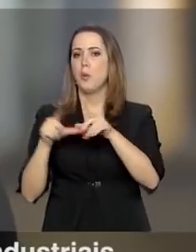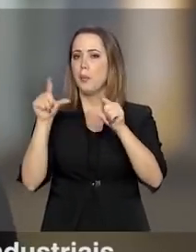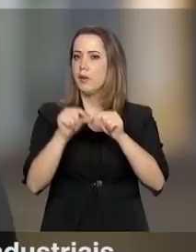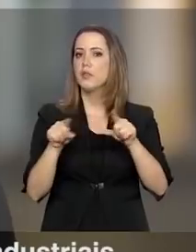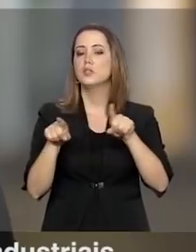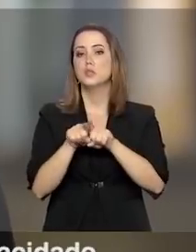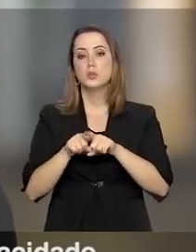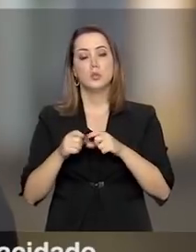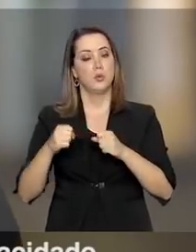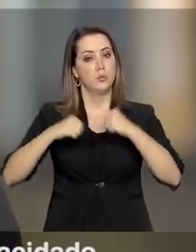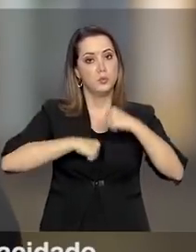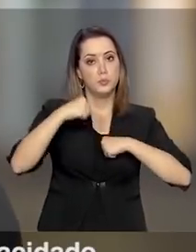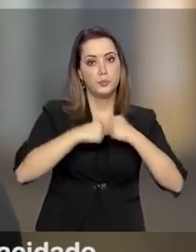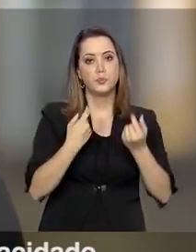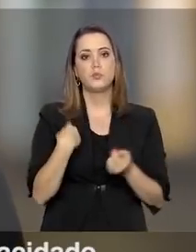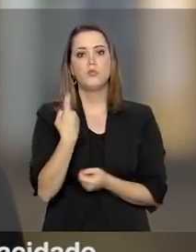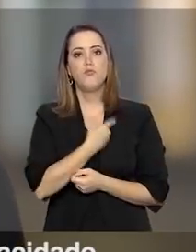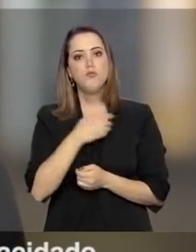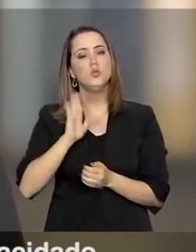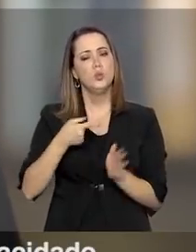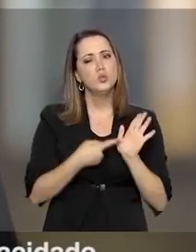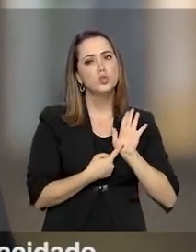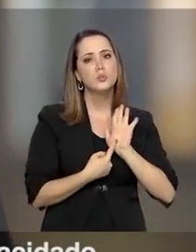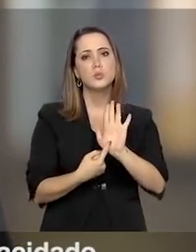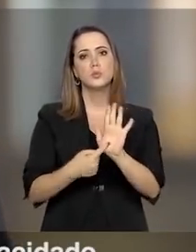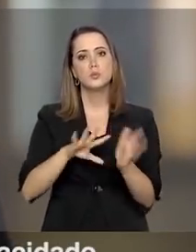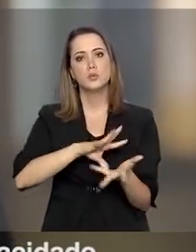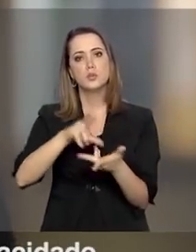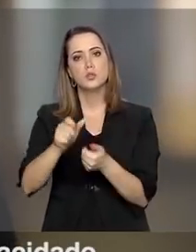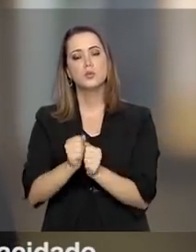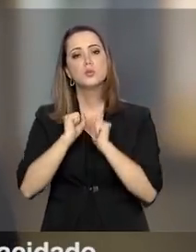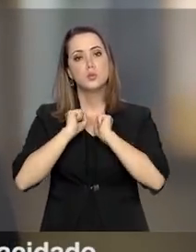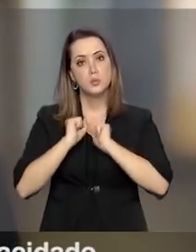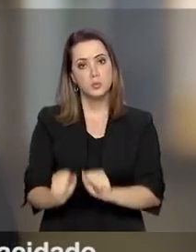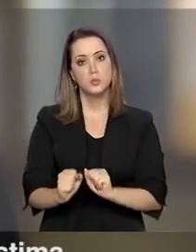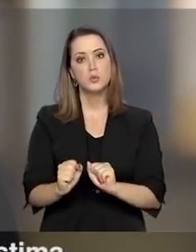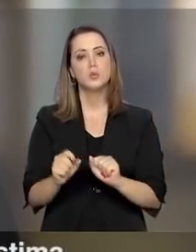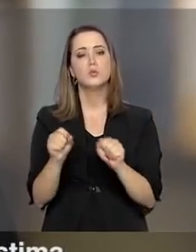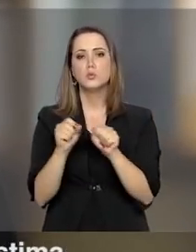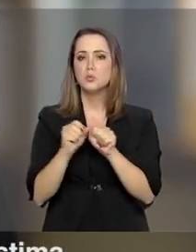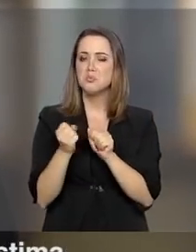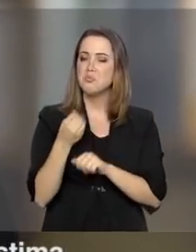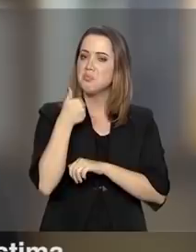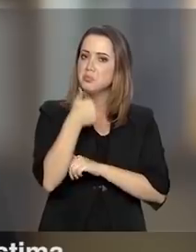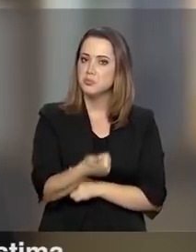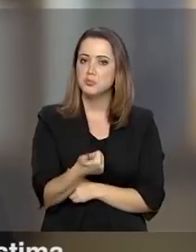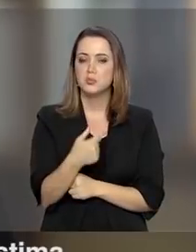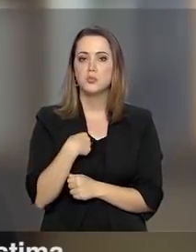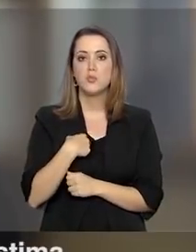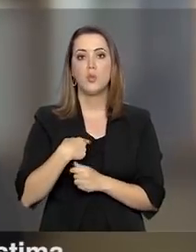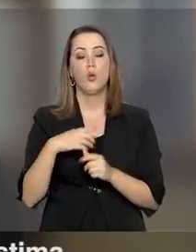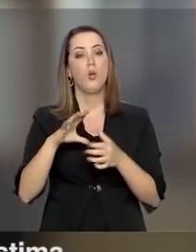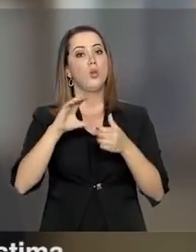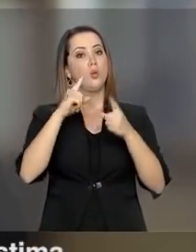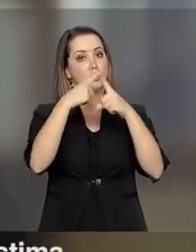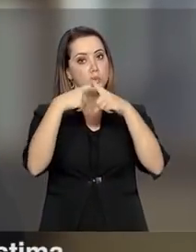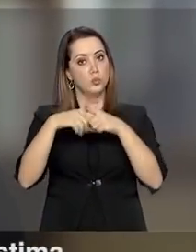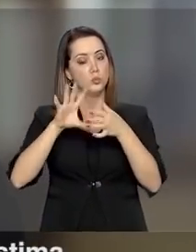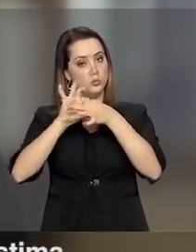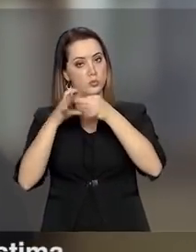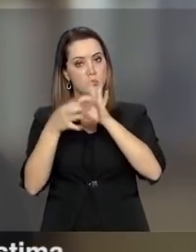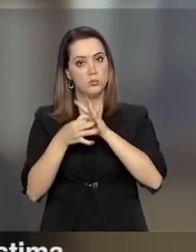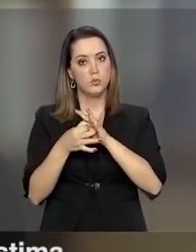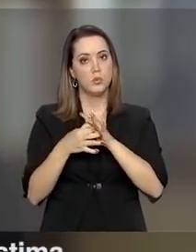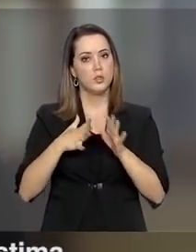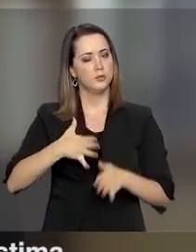grandes industriais agora mesmo temos um mundo uma demonstração da nossa capacidade de fazer bem feito os jogos olímpicos